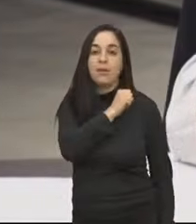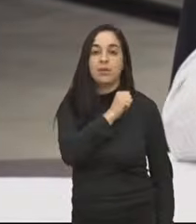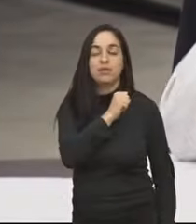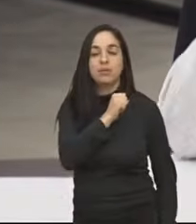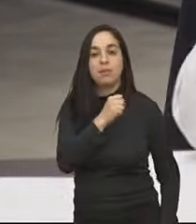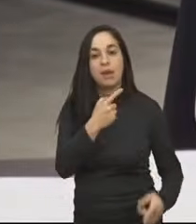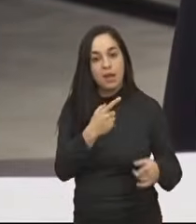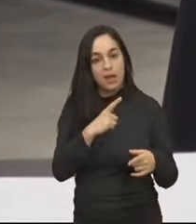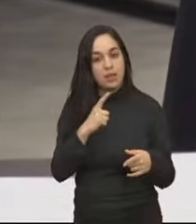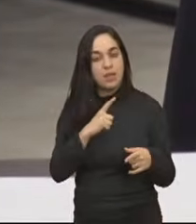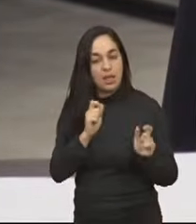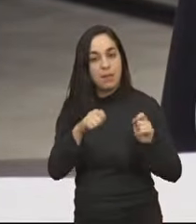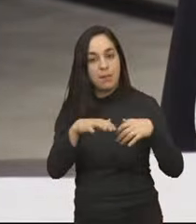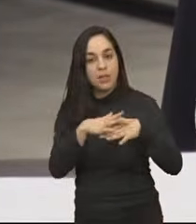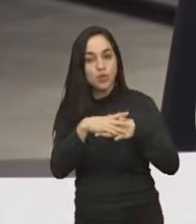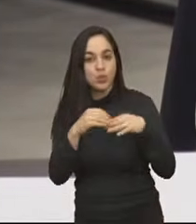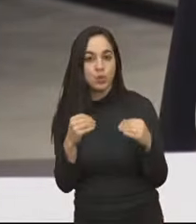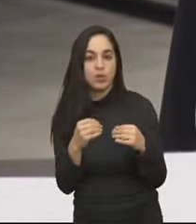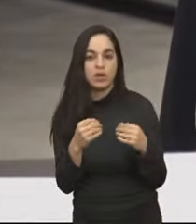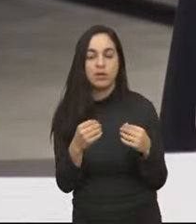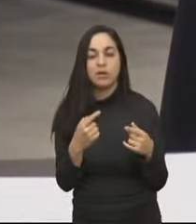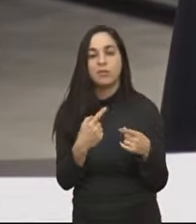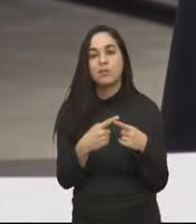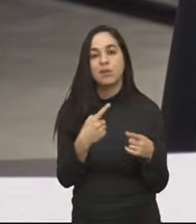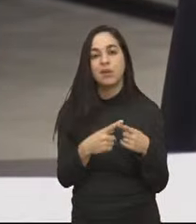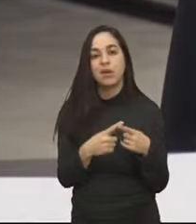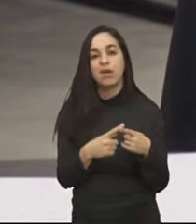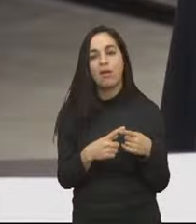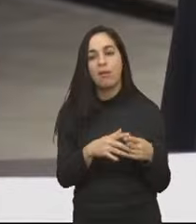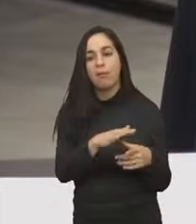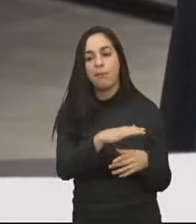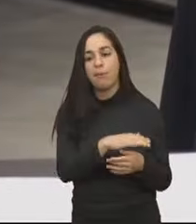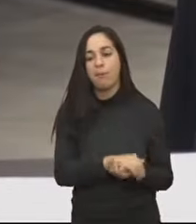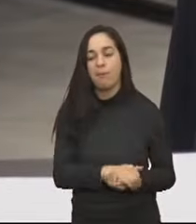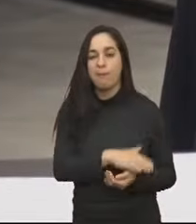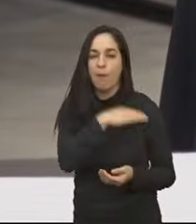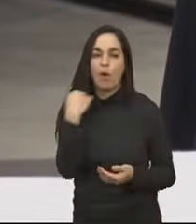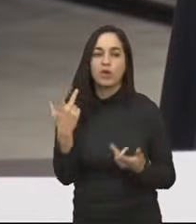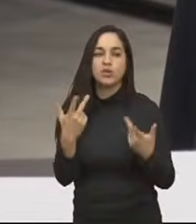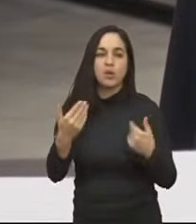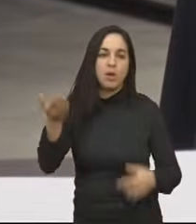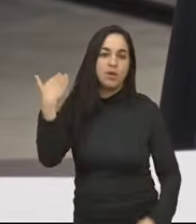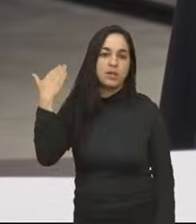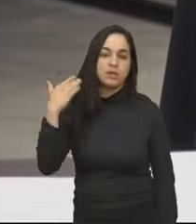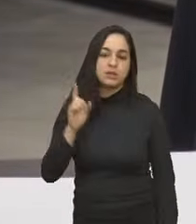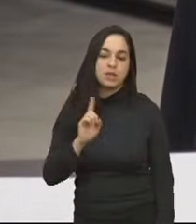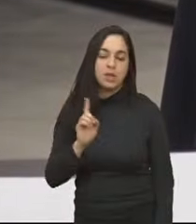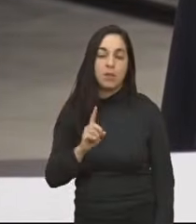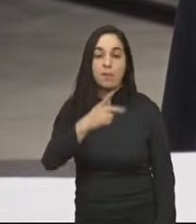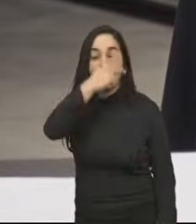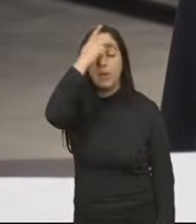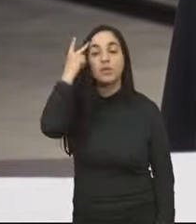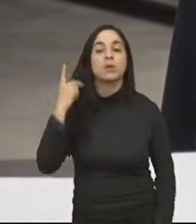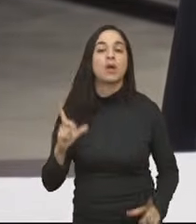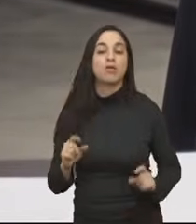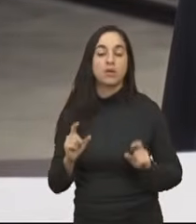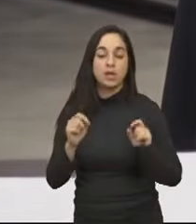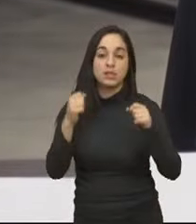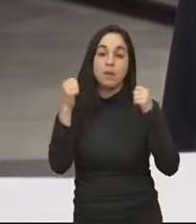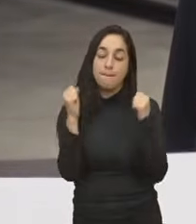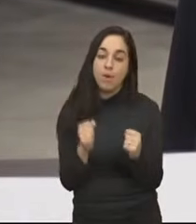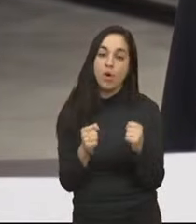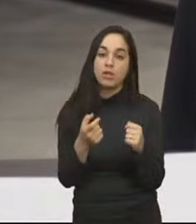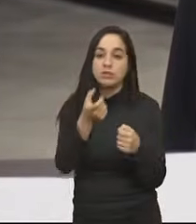chance de cura. A sentença de morte não é mais como era antes. A pessoa tem câncer, pode fazer o